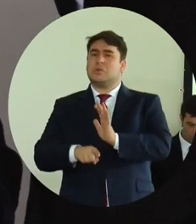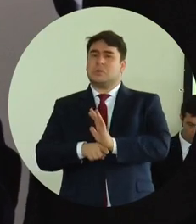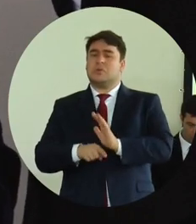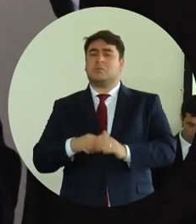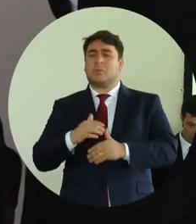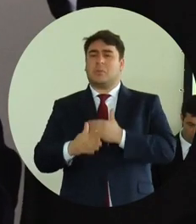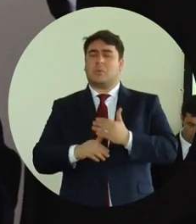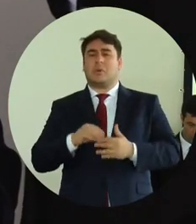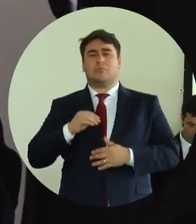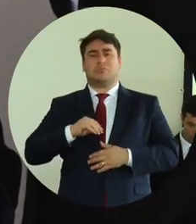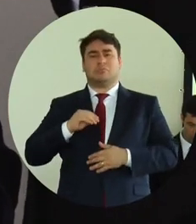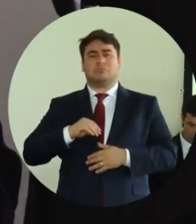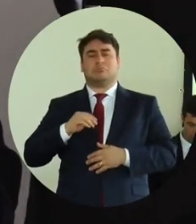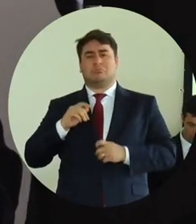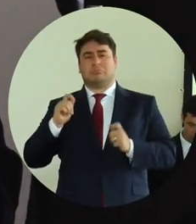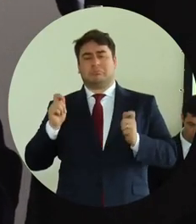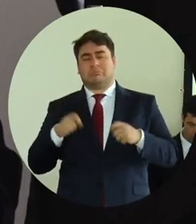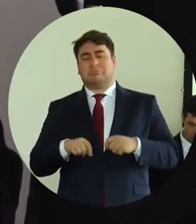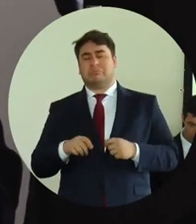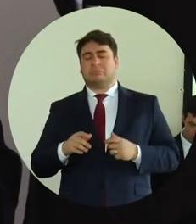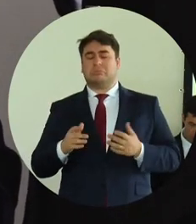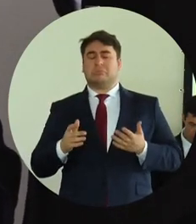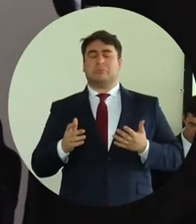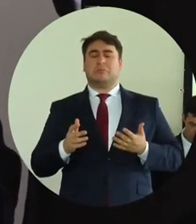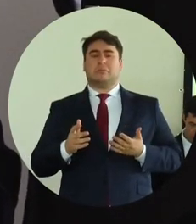situações, tendo que ser